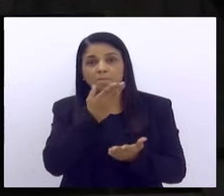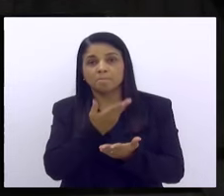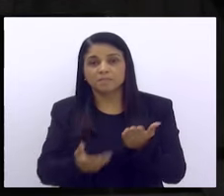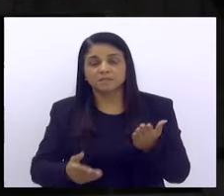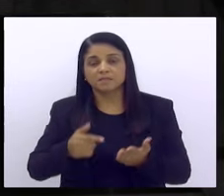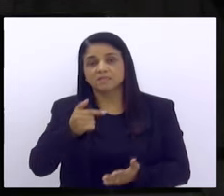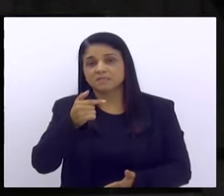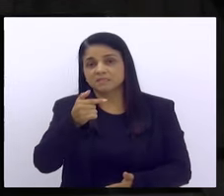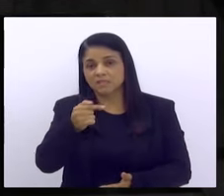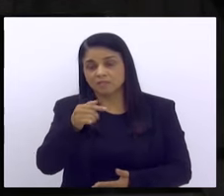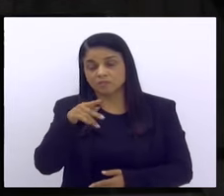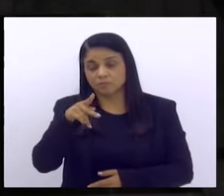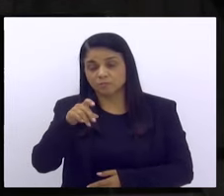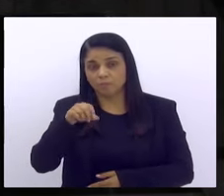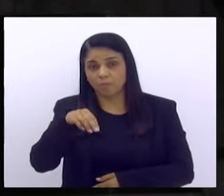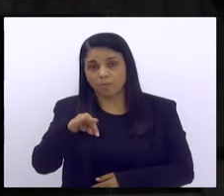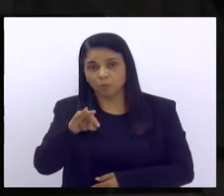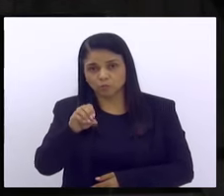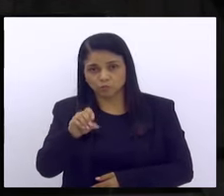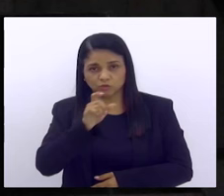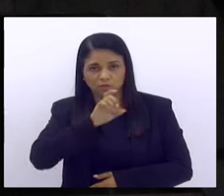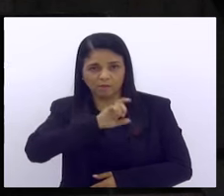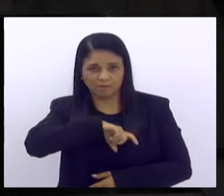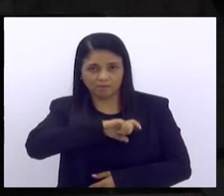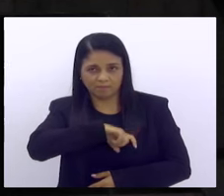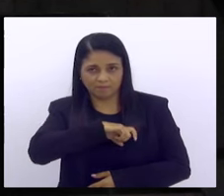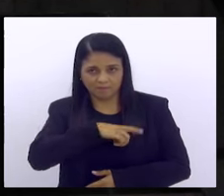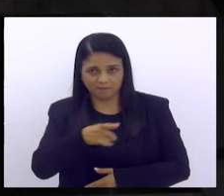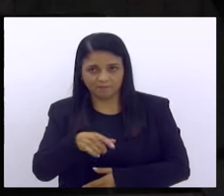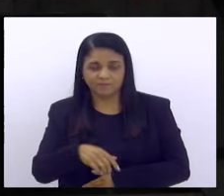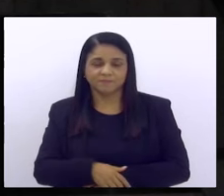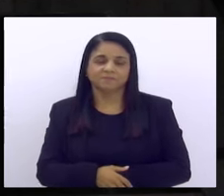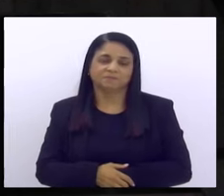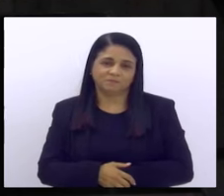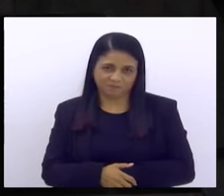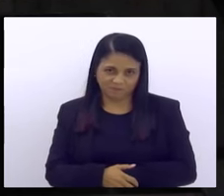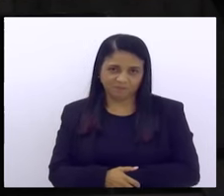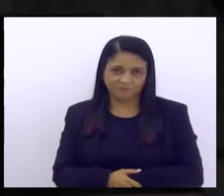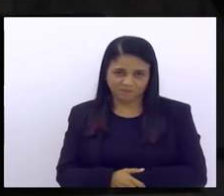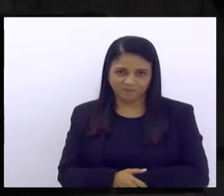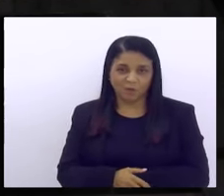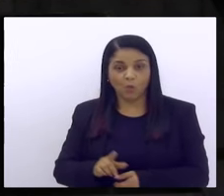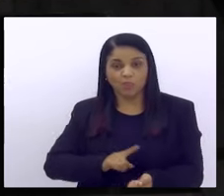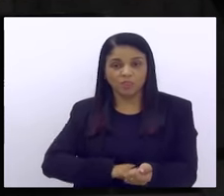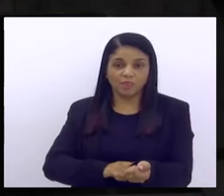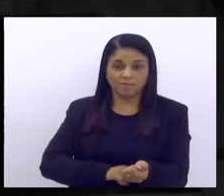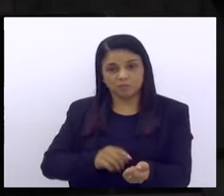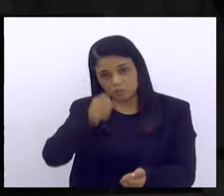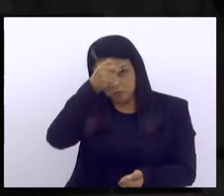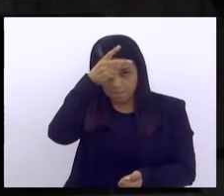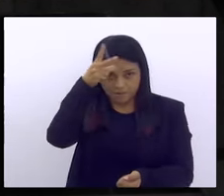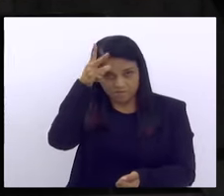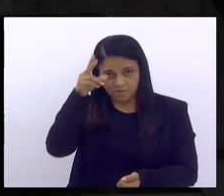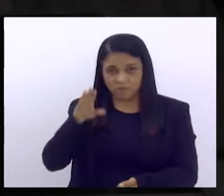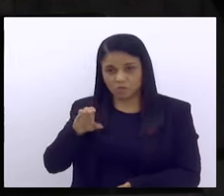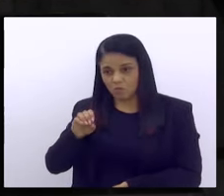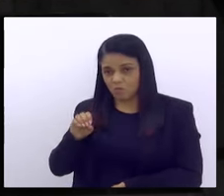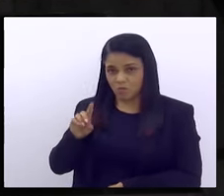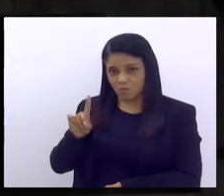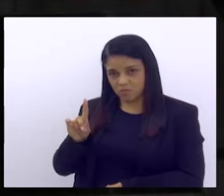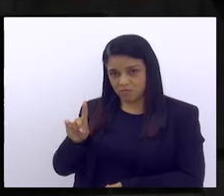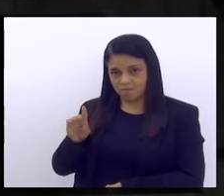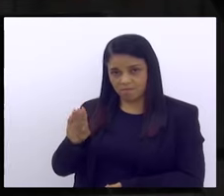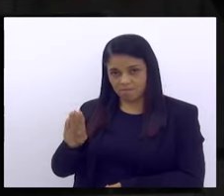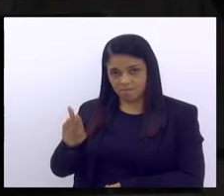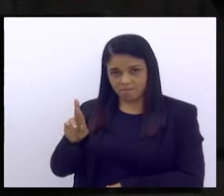rede social do nervosinho da Odebrecht. Está aqui, ó. E aí, o